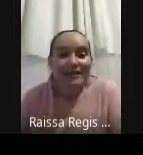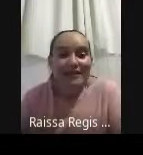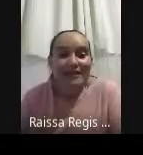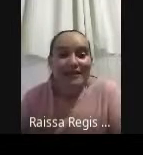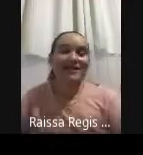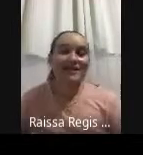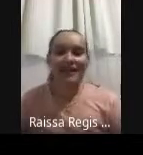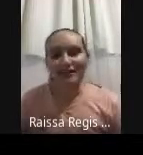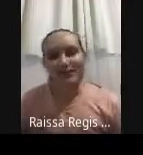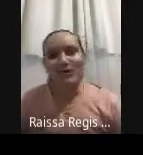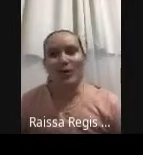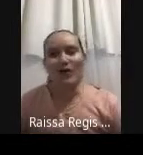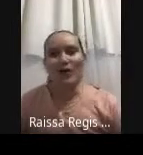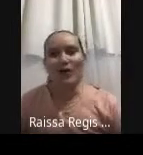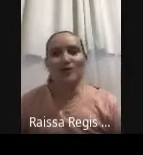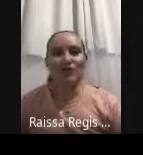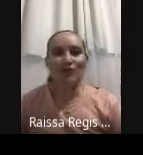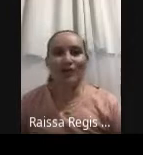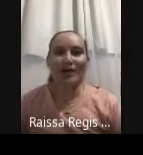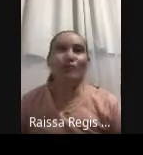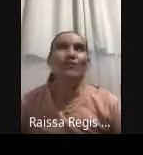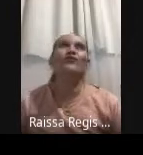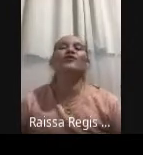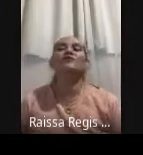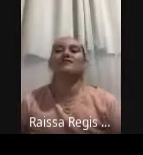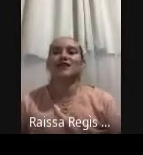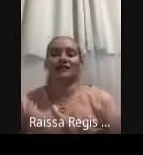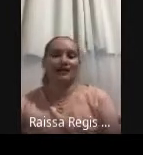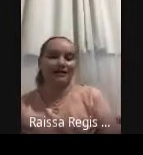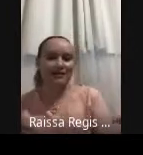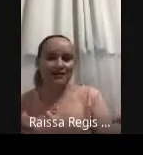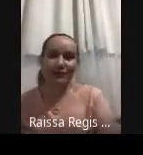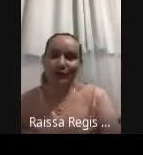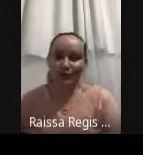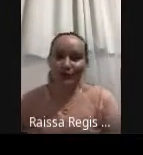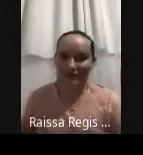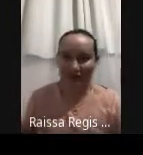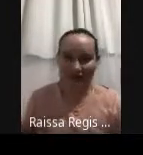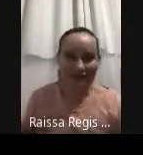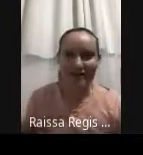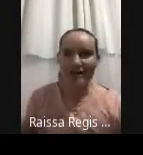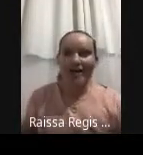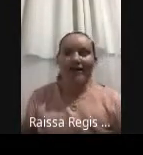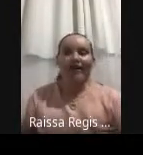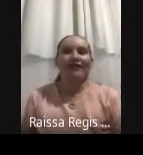Então, assim, a escrita, pessoal, ela começou, né, há muitos anos atrás, muitos, muitos anos